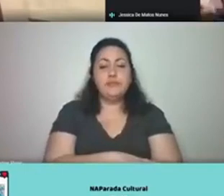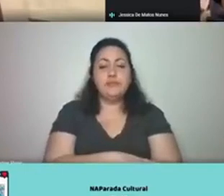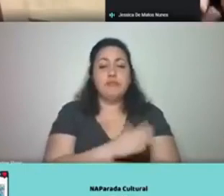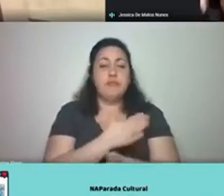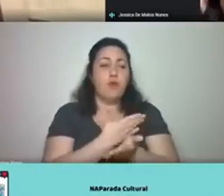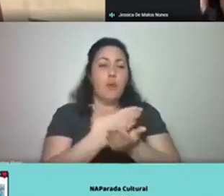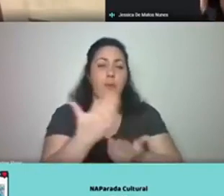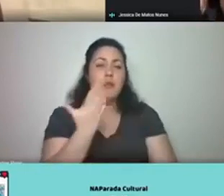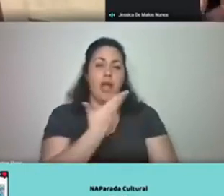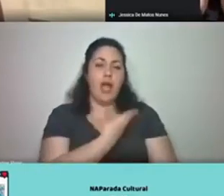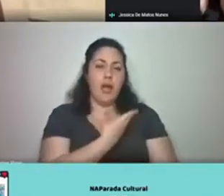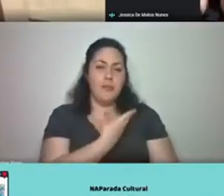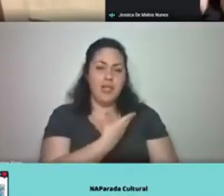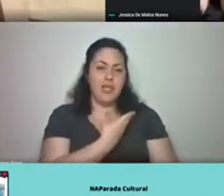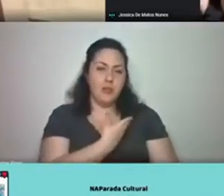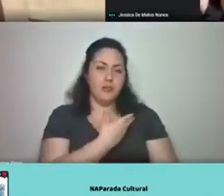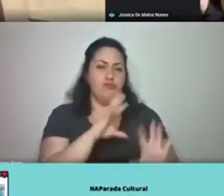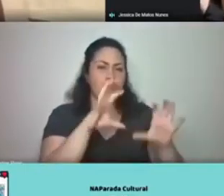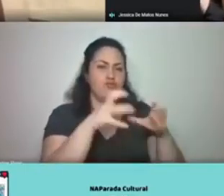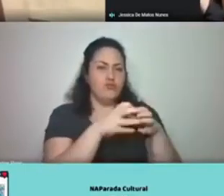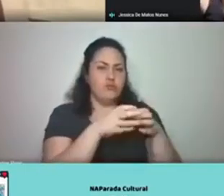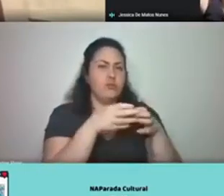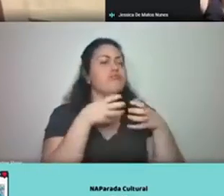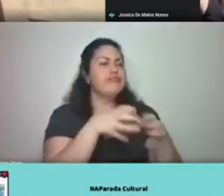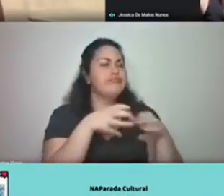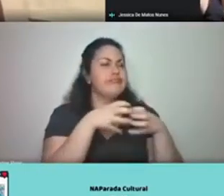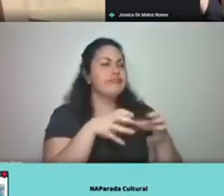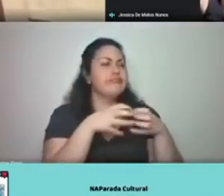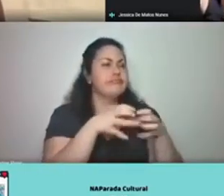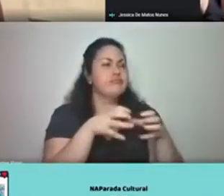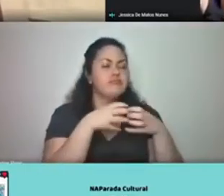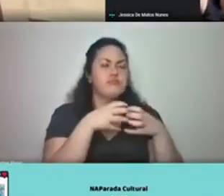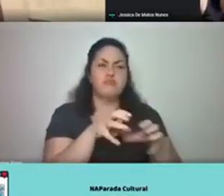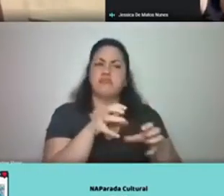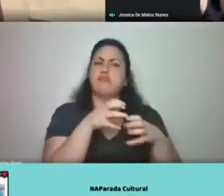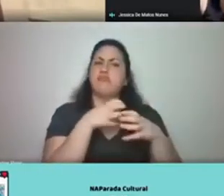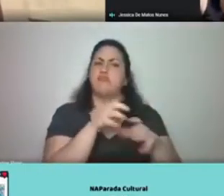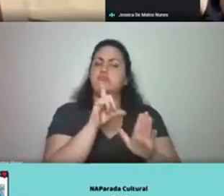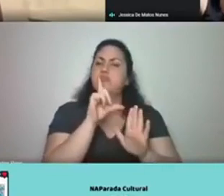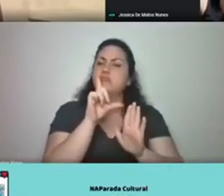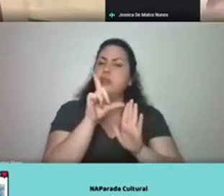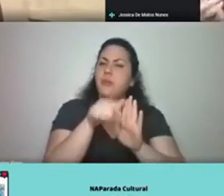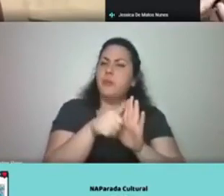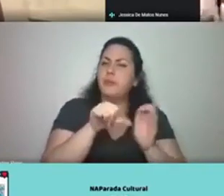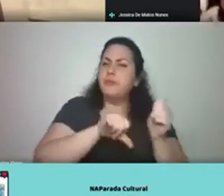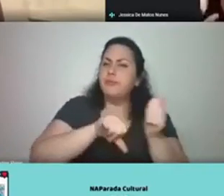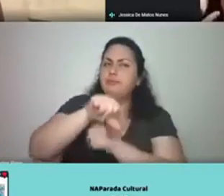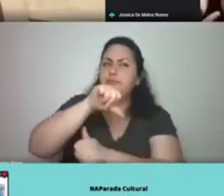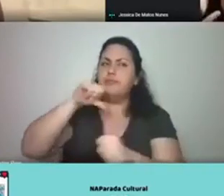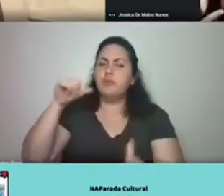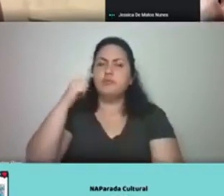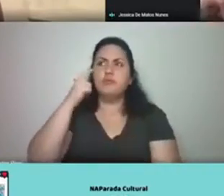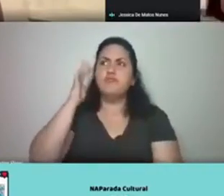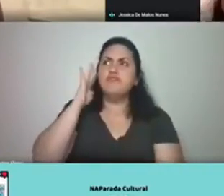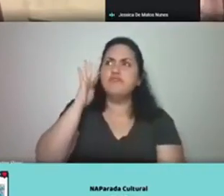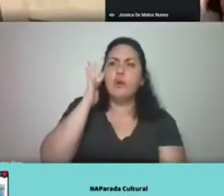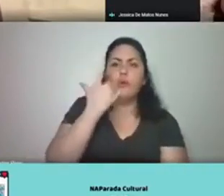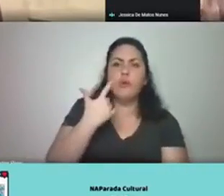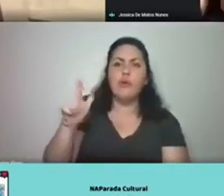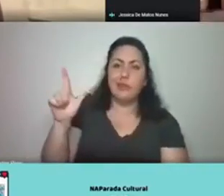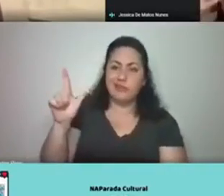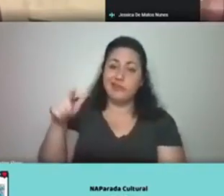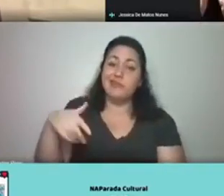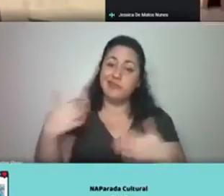vai mudando de ideia também, né? E como os amigos da faculdade contribuem para a gente ir